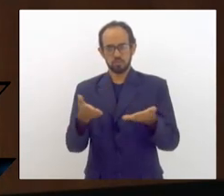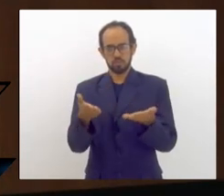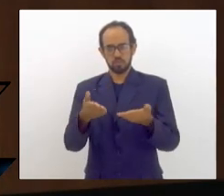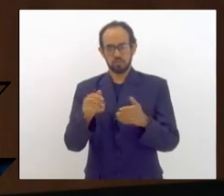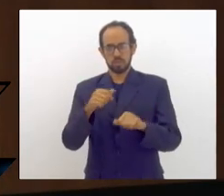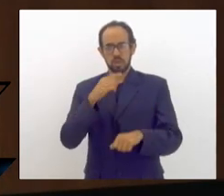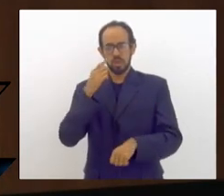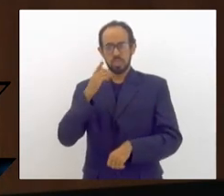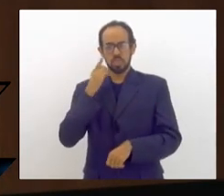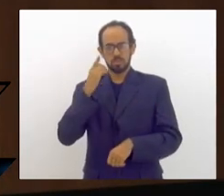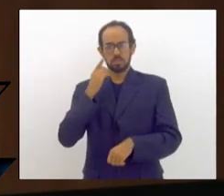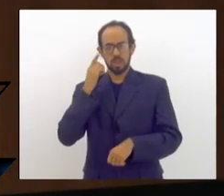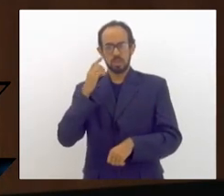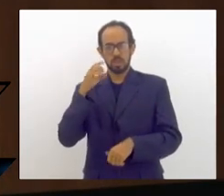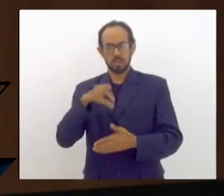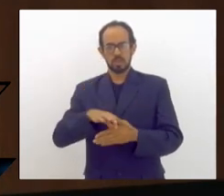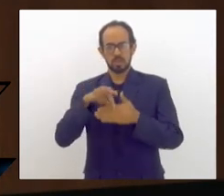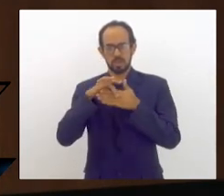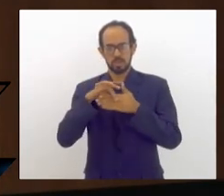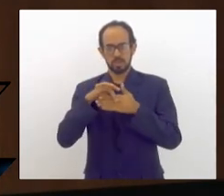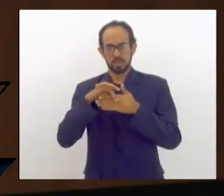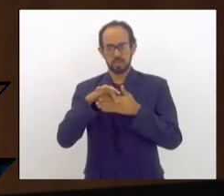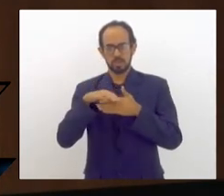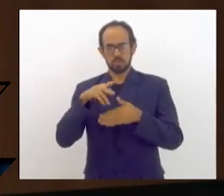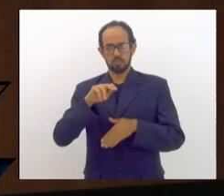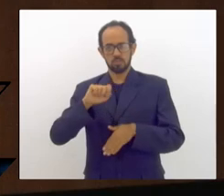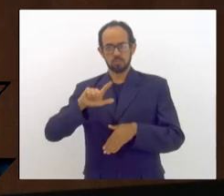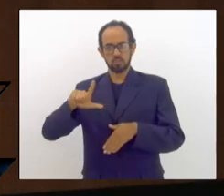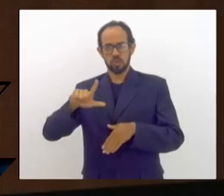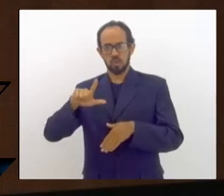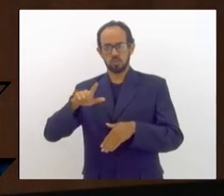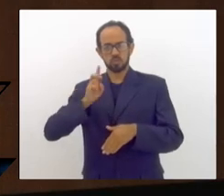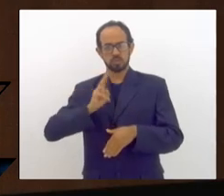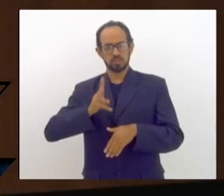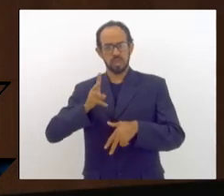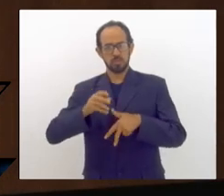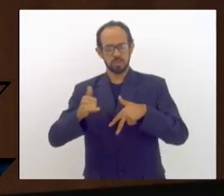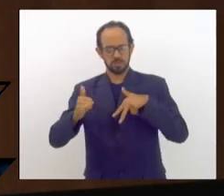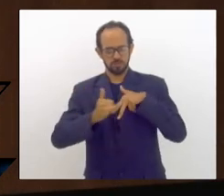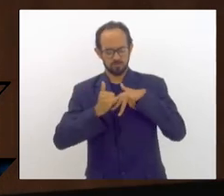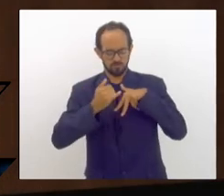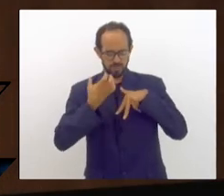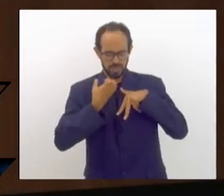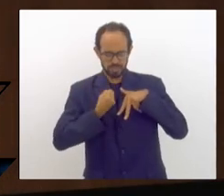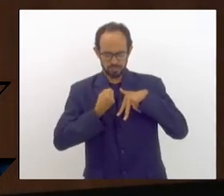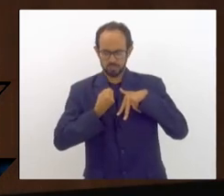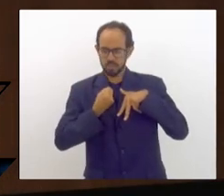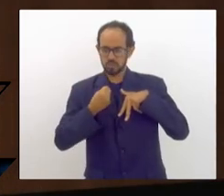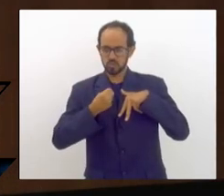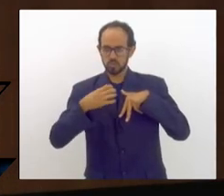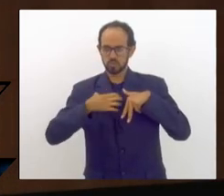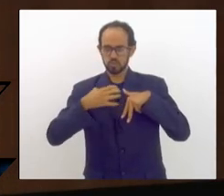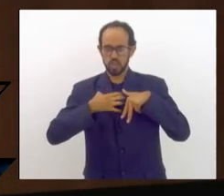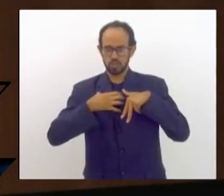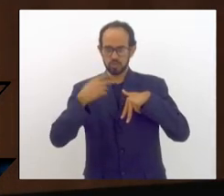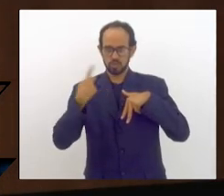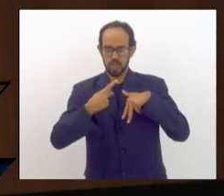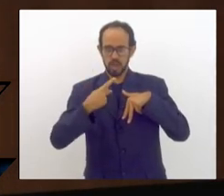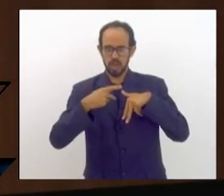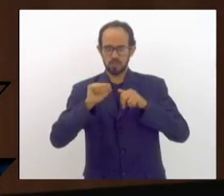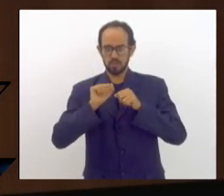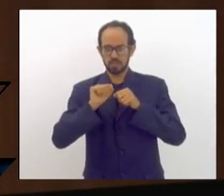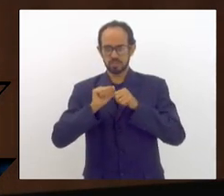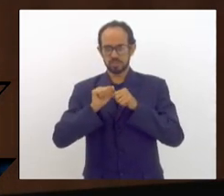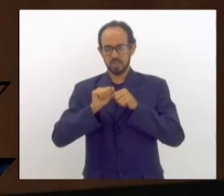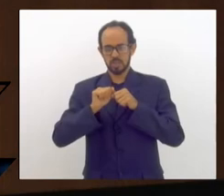deputada, líder do PSOL, sempre se vitimizando e querendo racializar uma